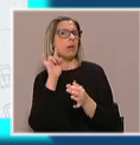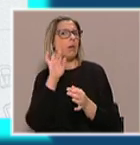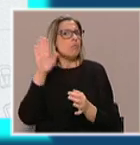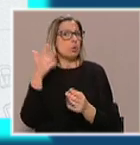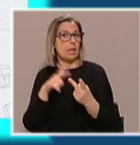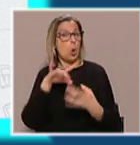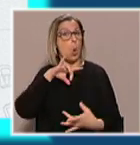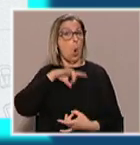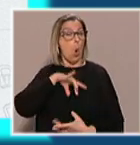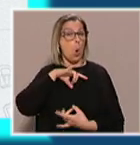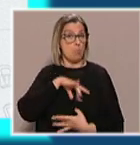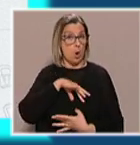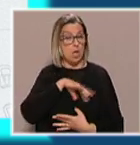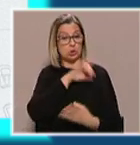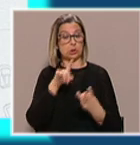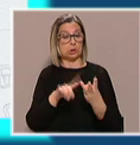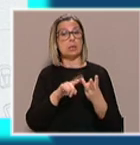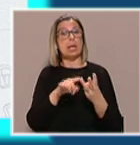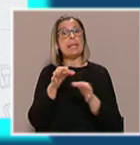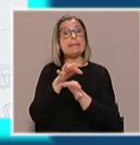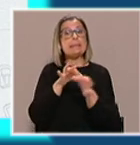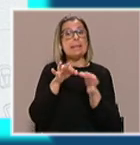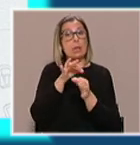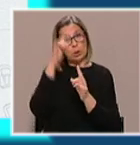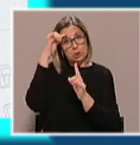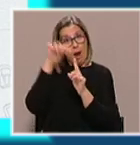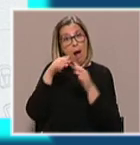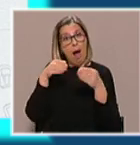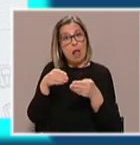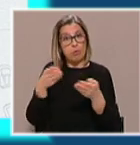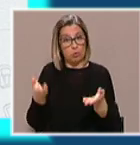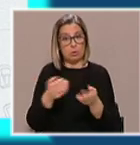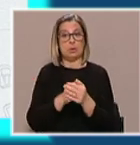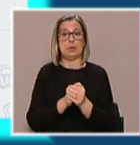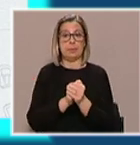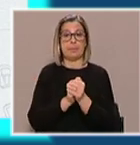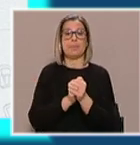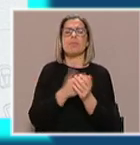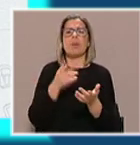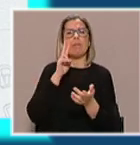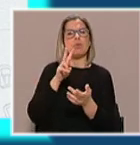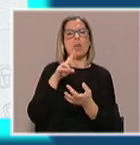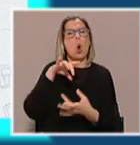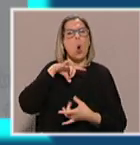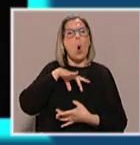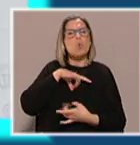e as células-alvo. Vamos então agora ver o que são as hormonas.